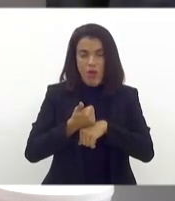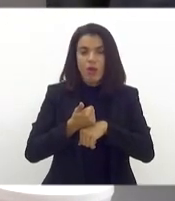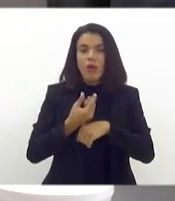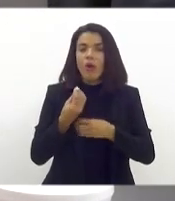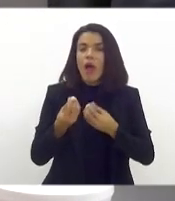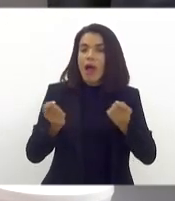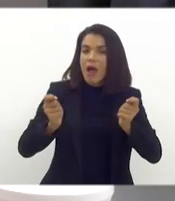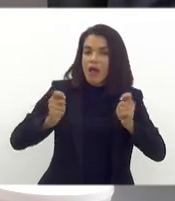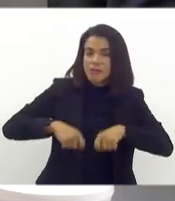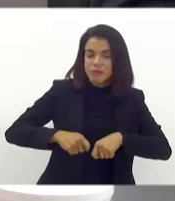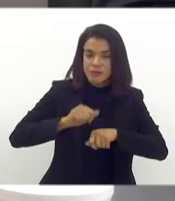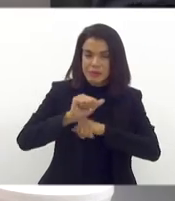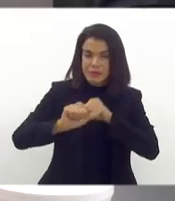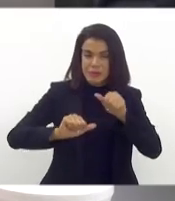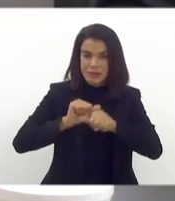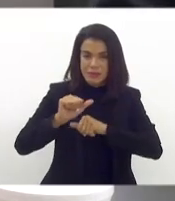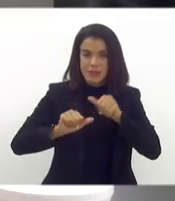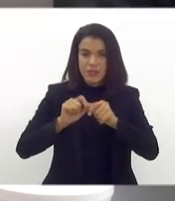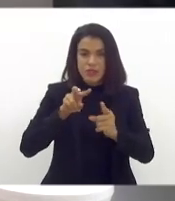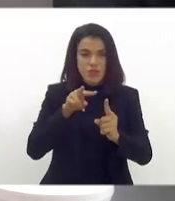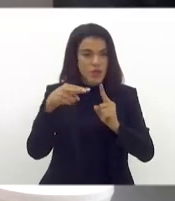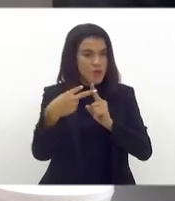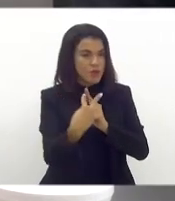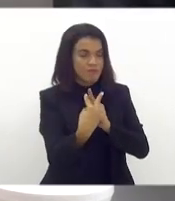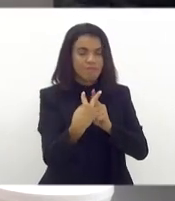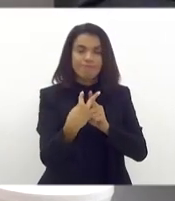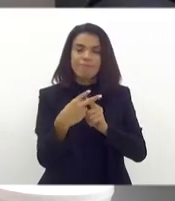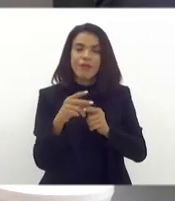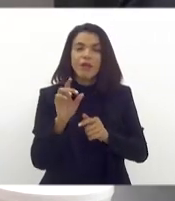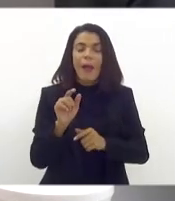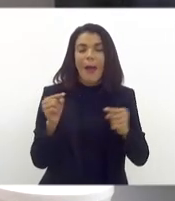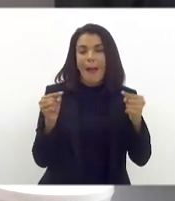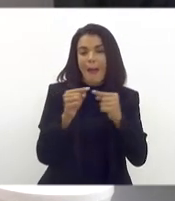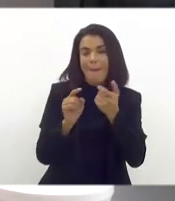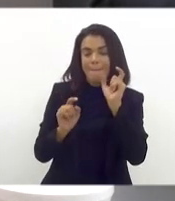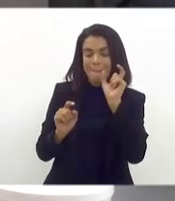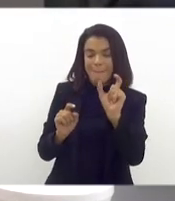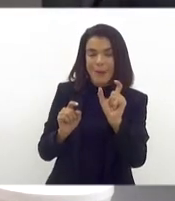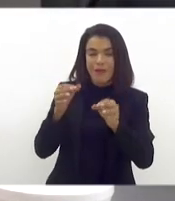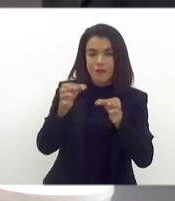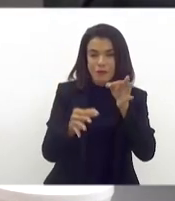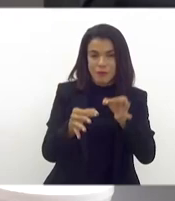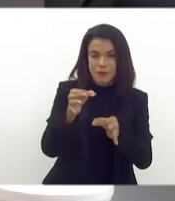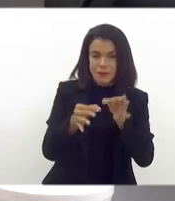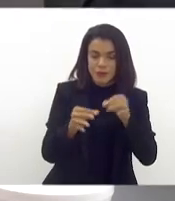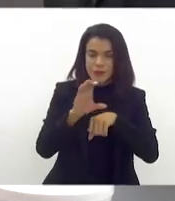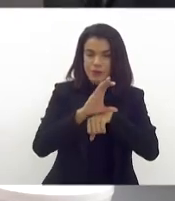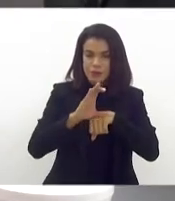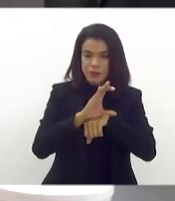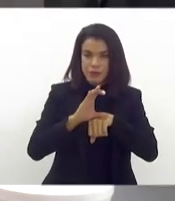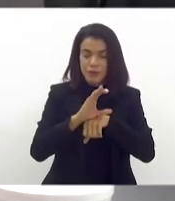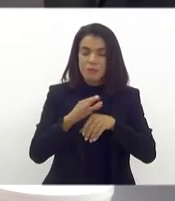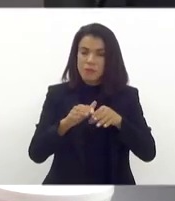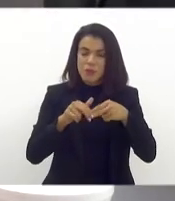esta possibilidade, sob o ponto de vista só da forma da constitucionalidade. Por isso que eu